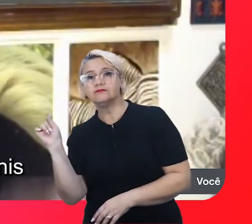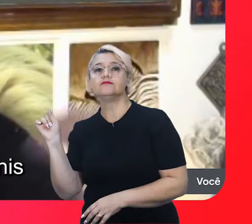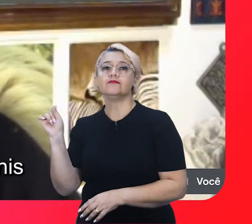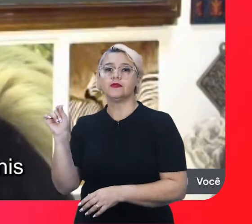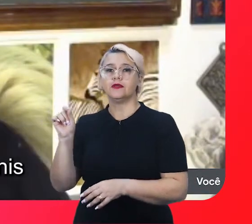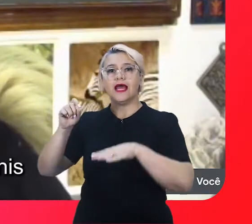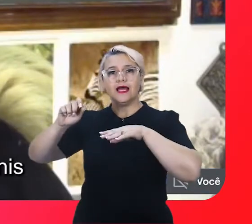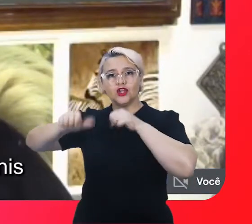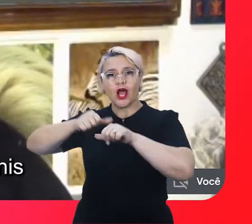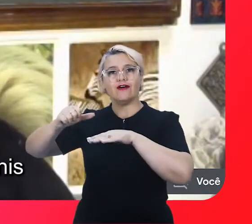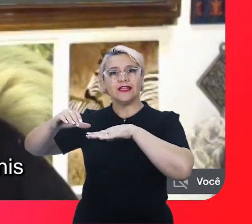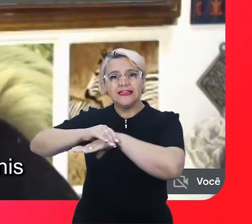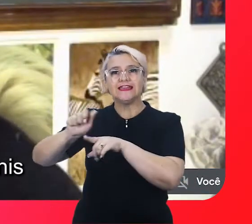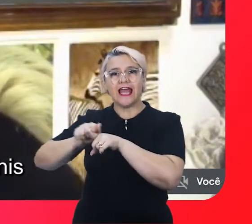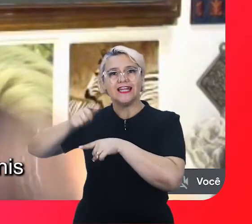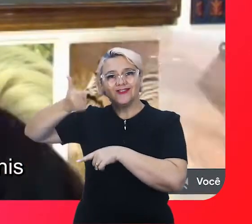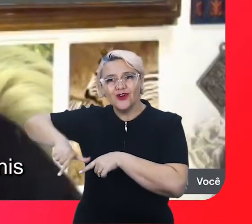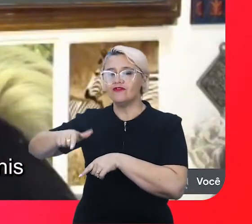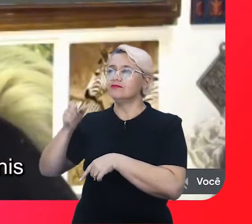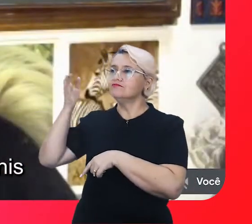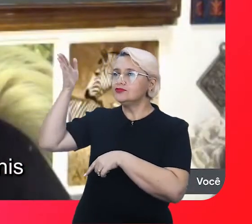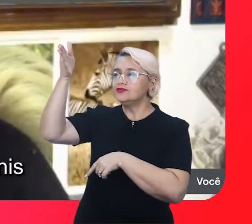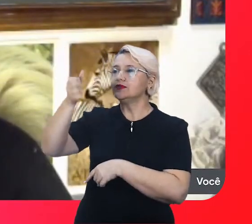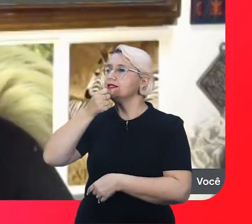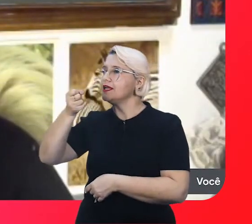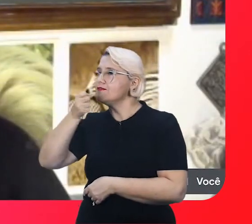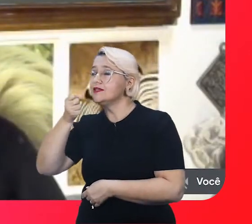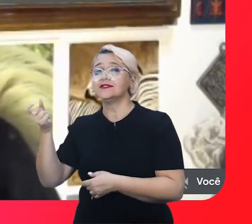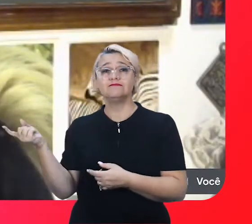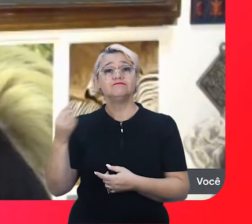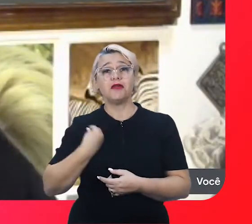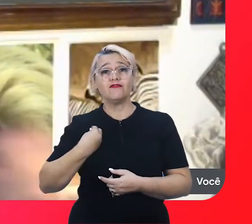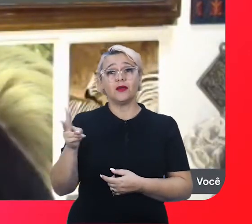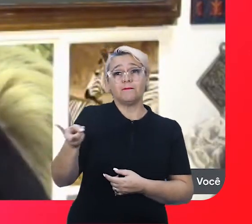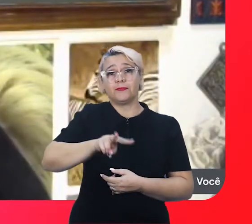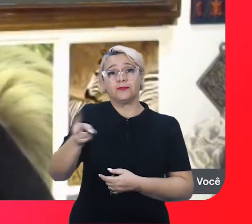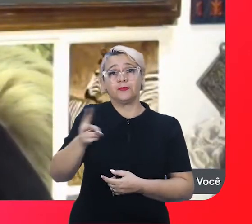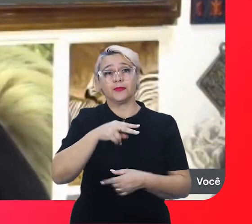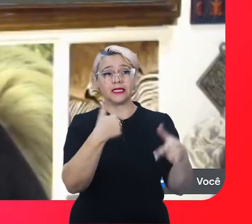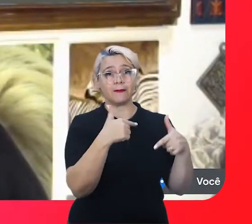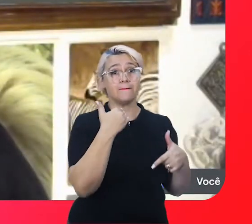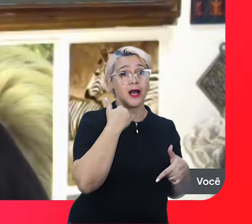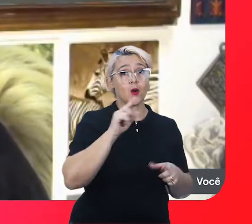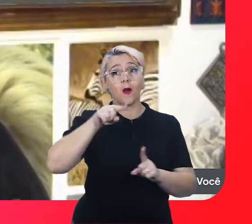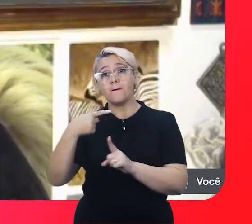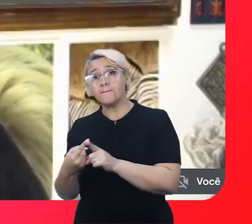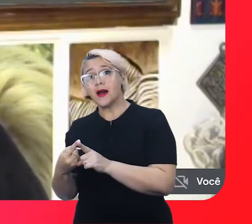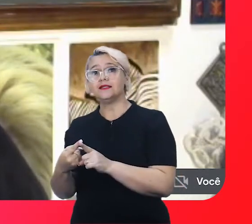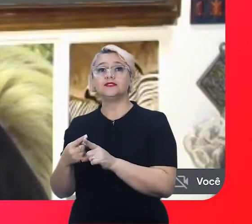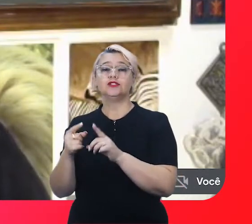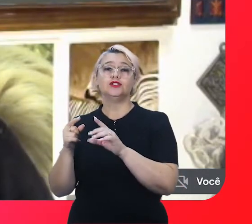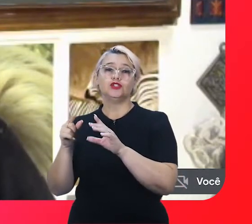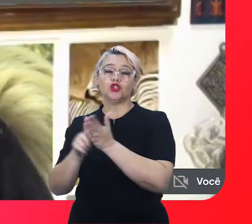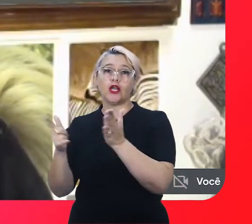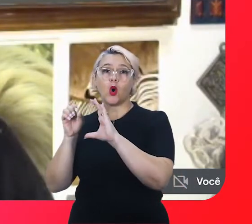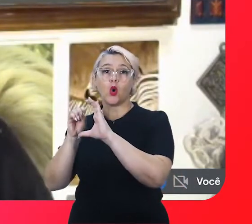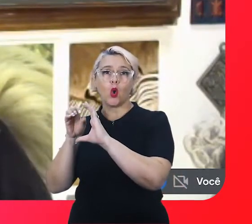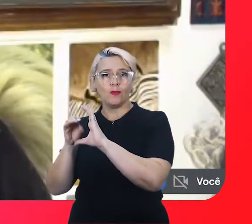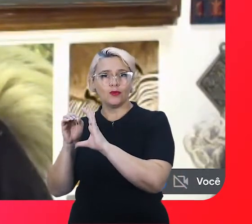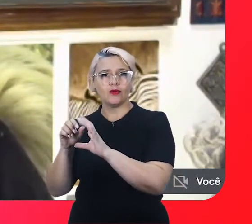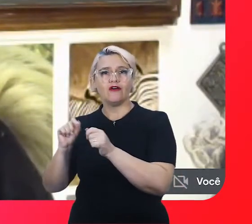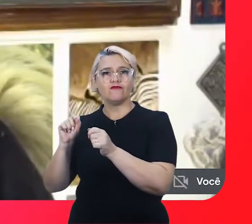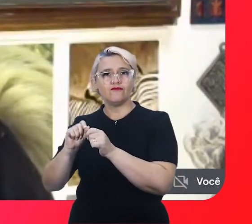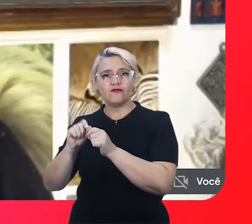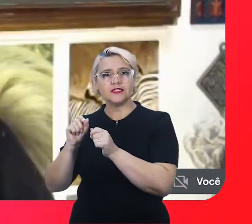BNDES, botava tênis, ia fazer entrevista, e assim eu trabalhava no BNDES, trabalhava para o Globo, fazia